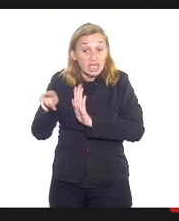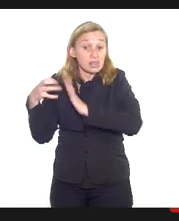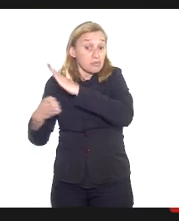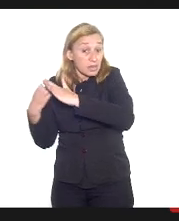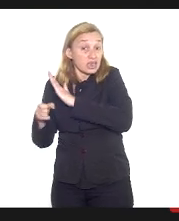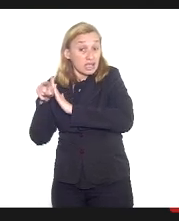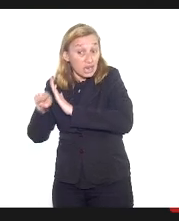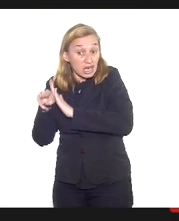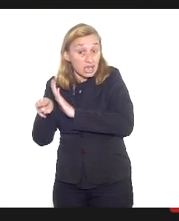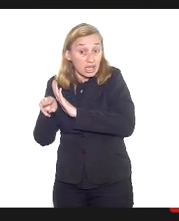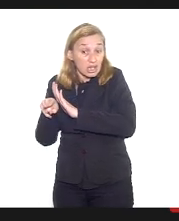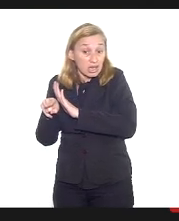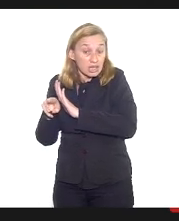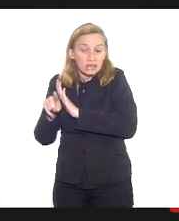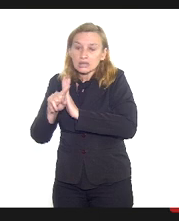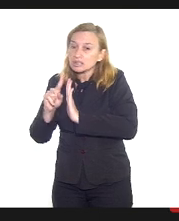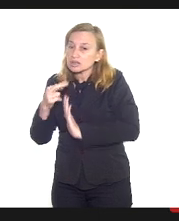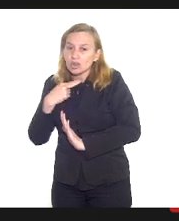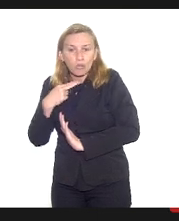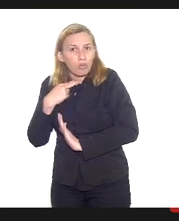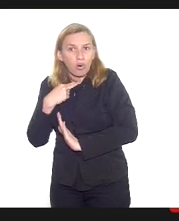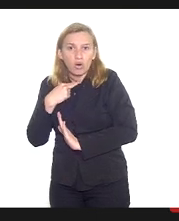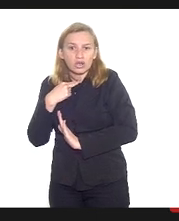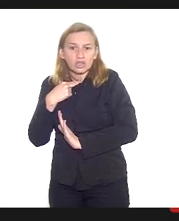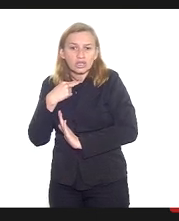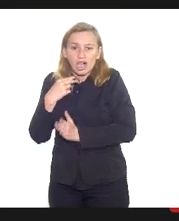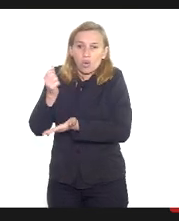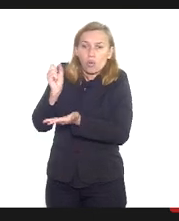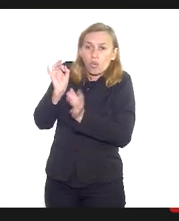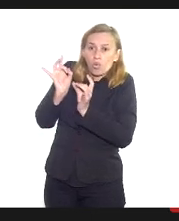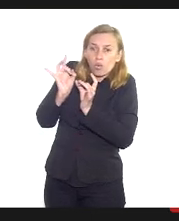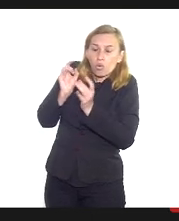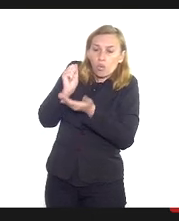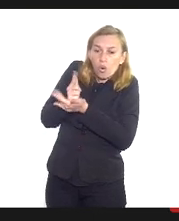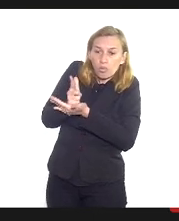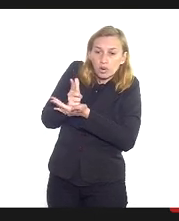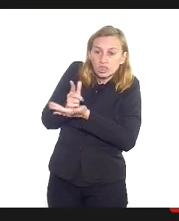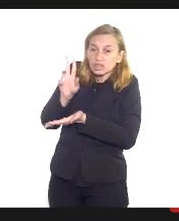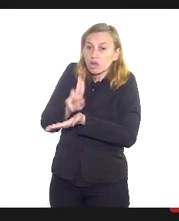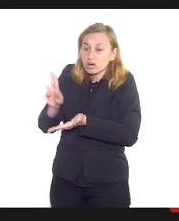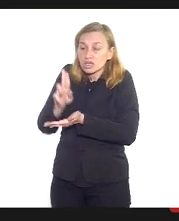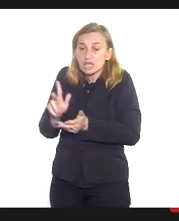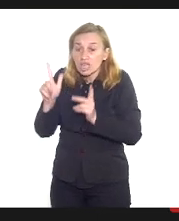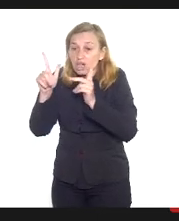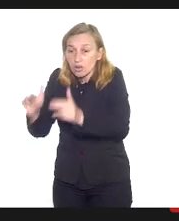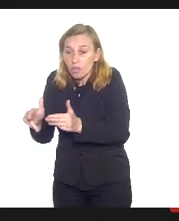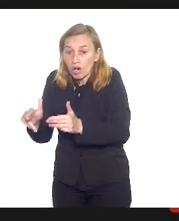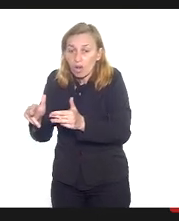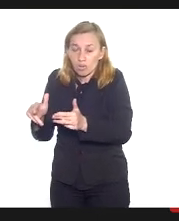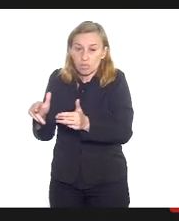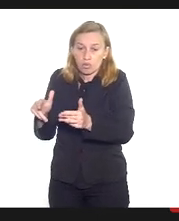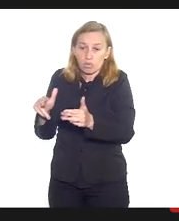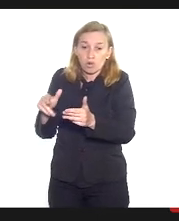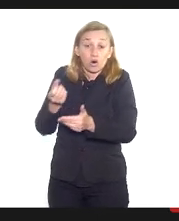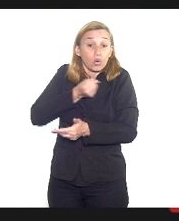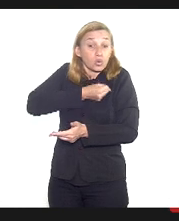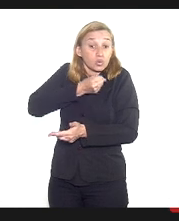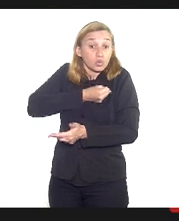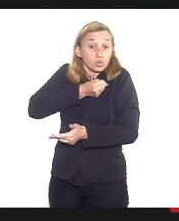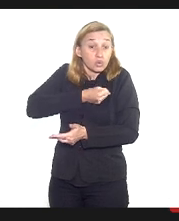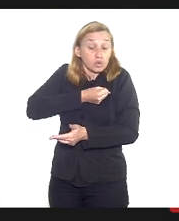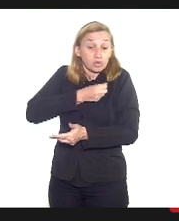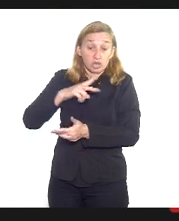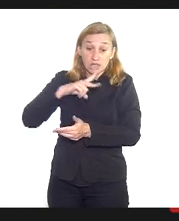aqui não poderia estar comprando, já que ela está usando o mesmo cadastro da própria industrializadora, a mesma empresa, poxa, está frente à lei